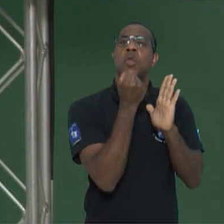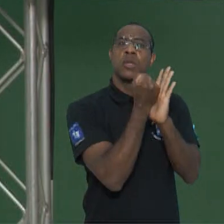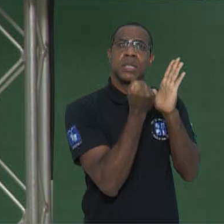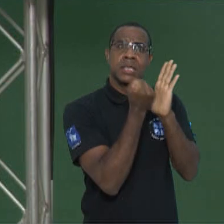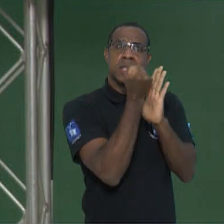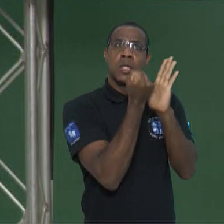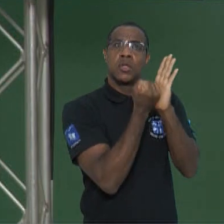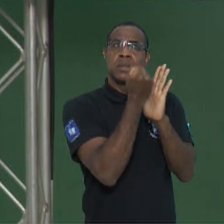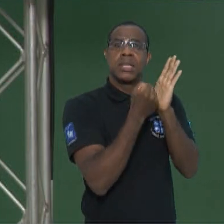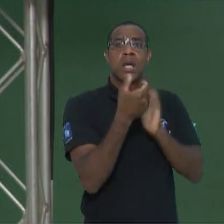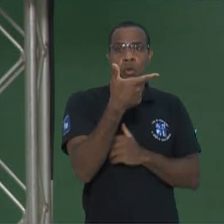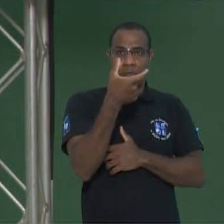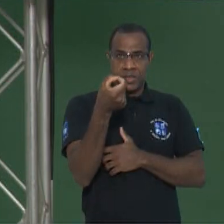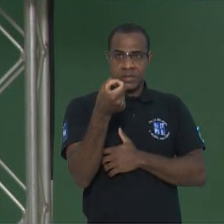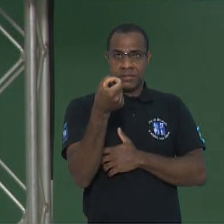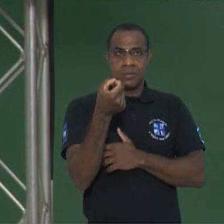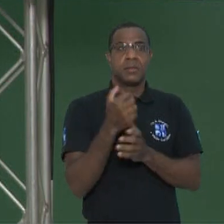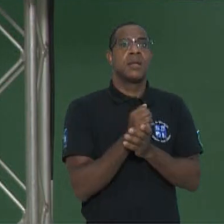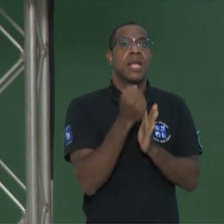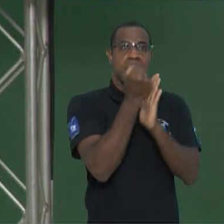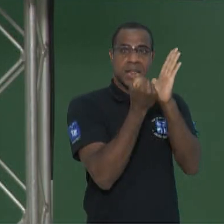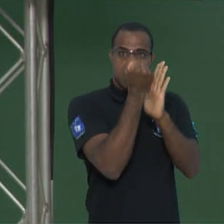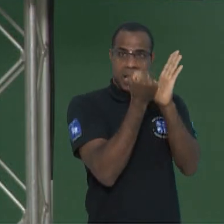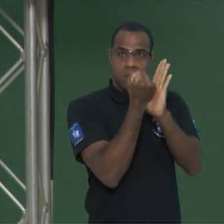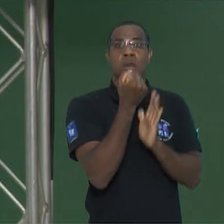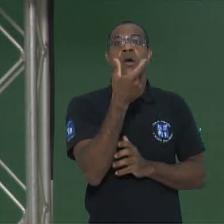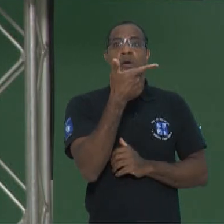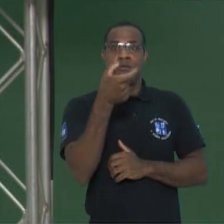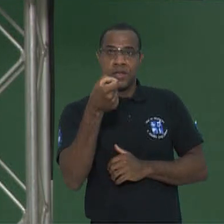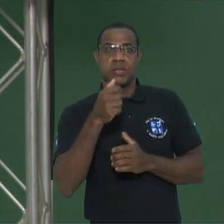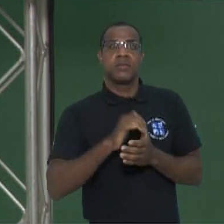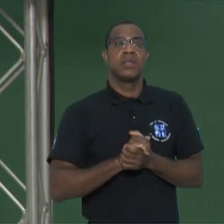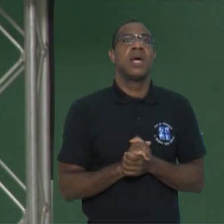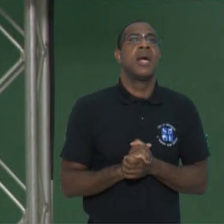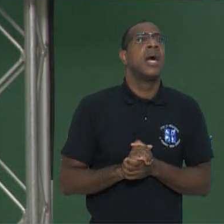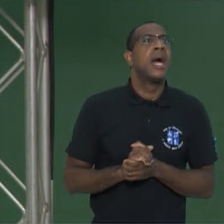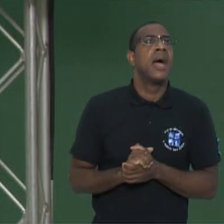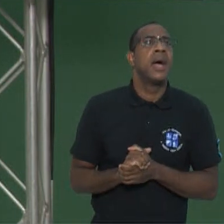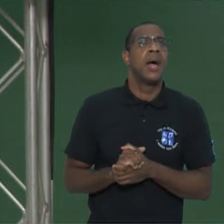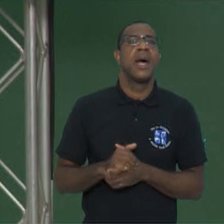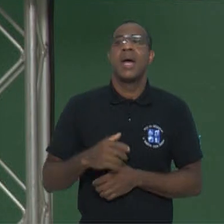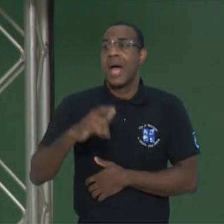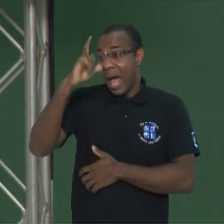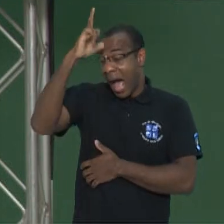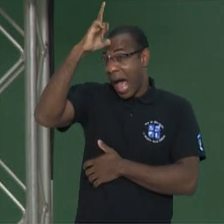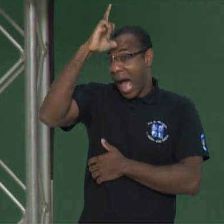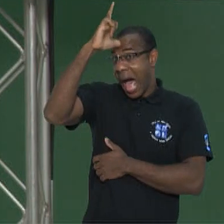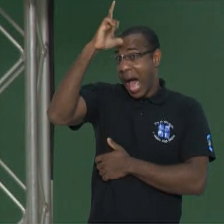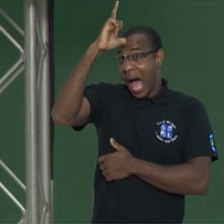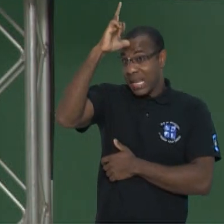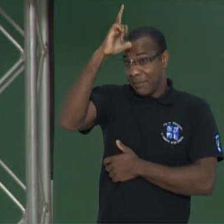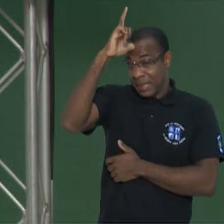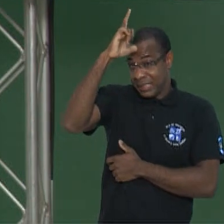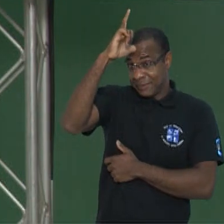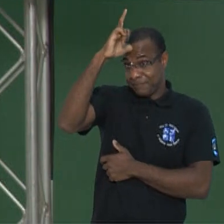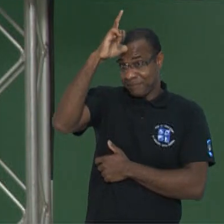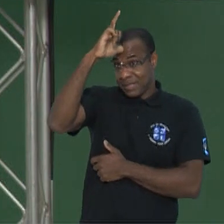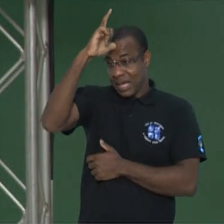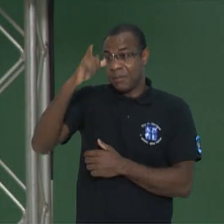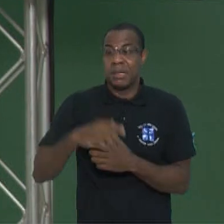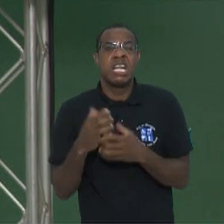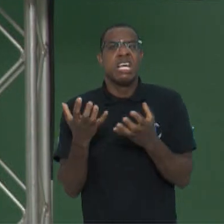vamos ter a Alemanha que se mostrou interessada em substituir a Inglaterra nessa disputa de poder,